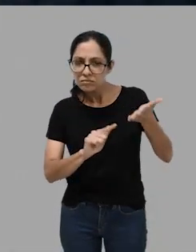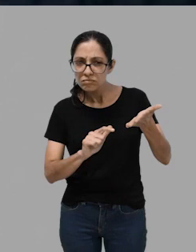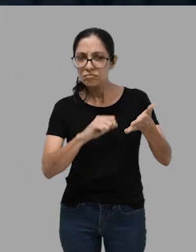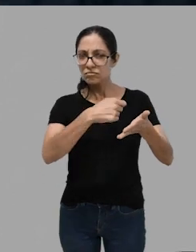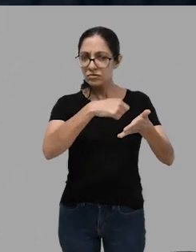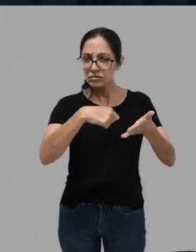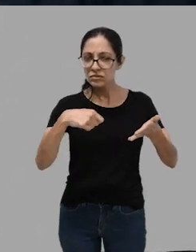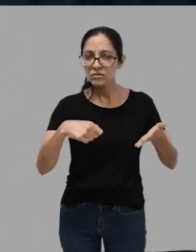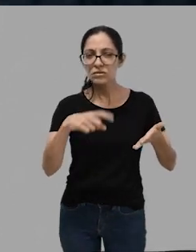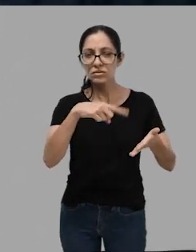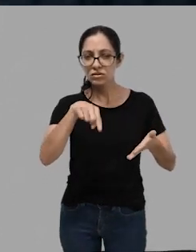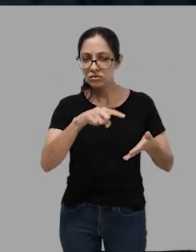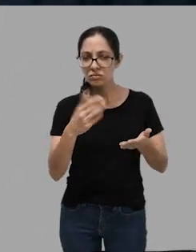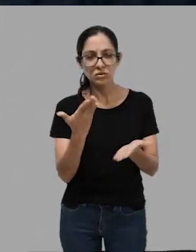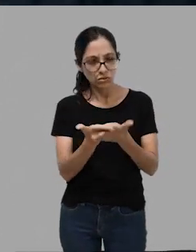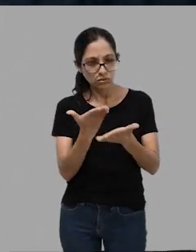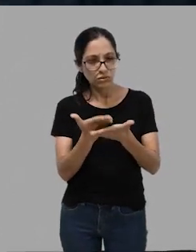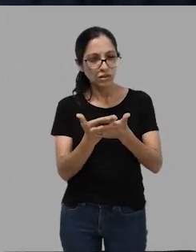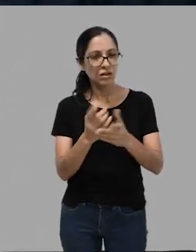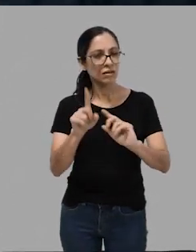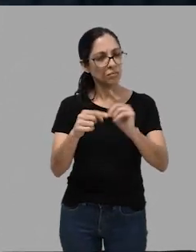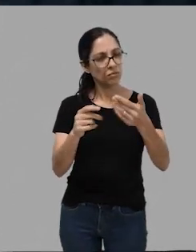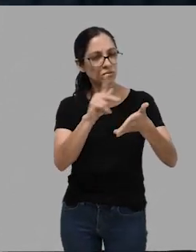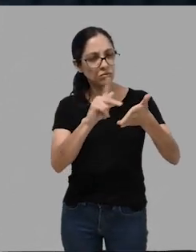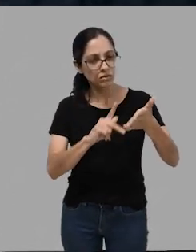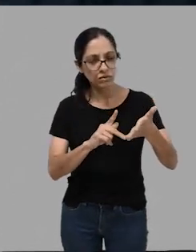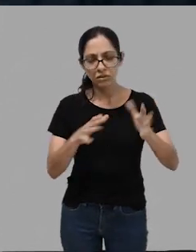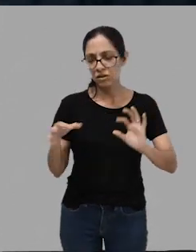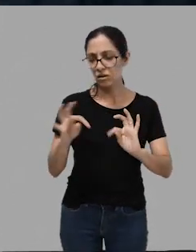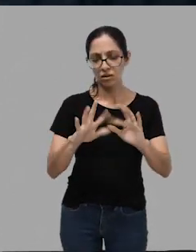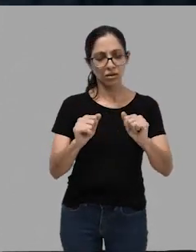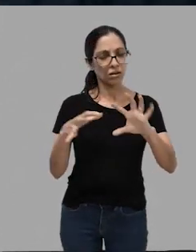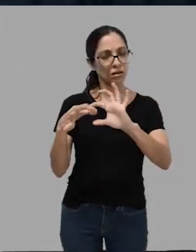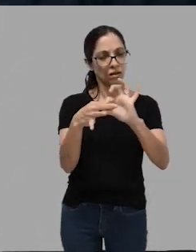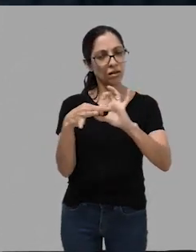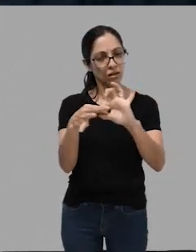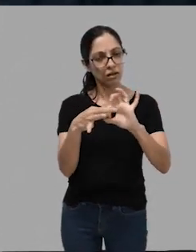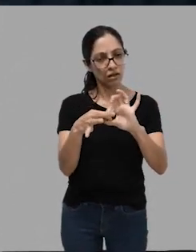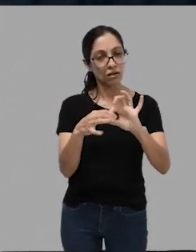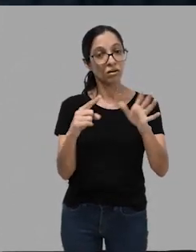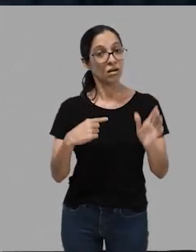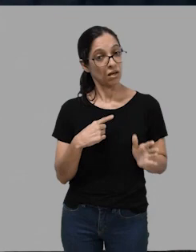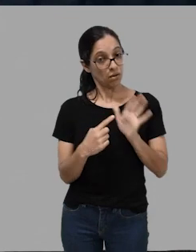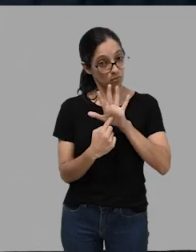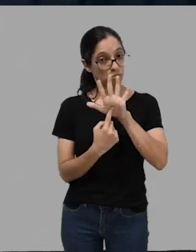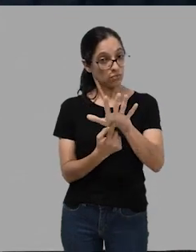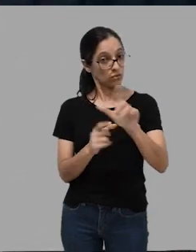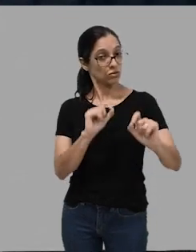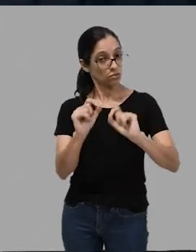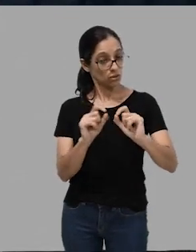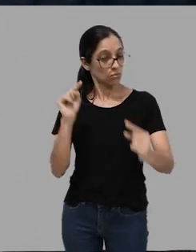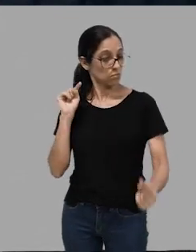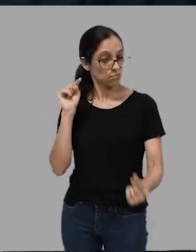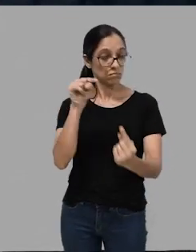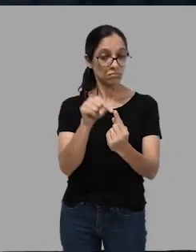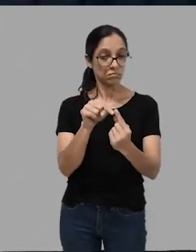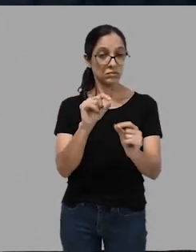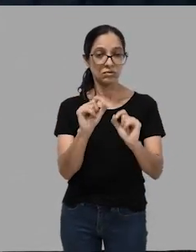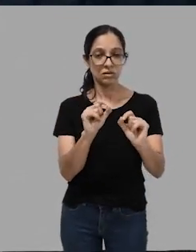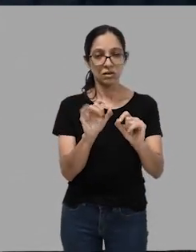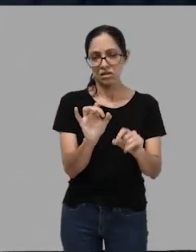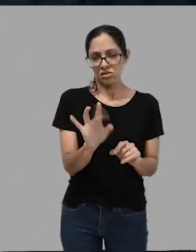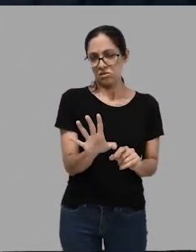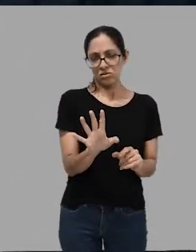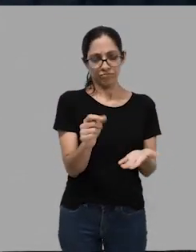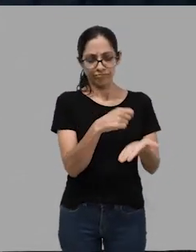nós vamos ver numa aula sobre Manifesto poesia por exemplo é tudo ligado Tudo produção tem um fundo tem um objetivo não é